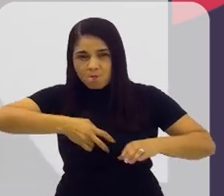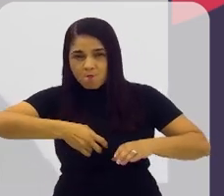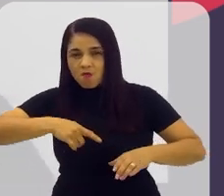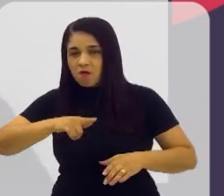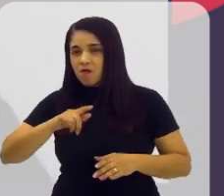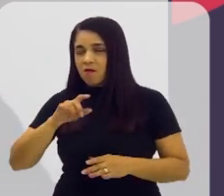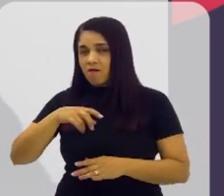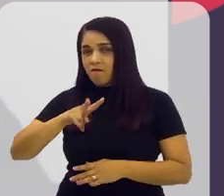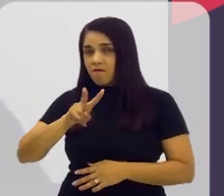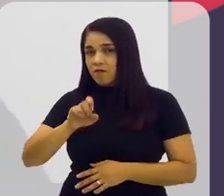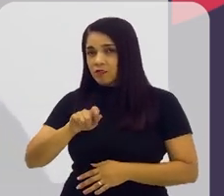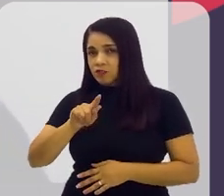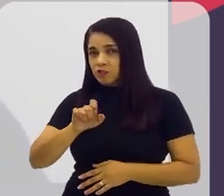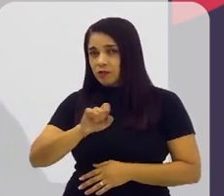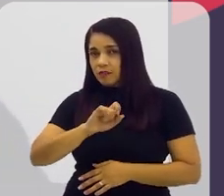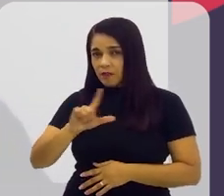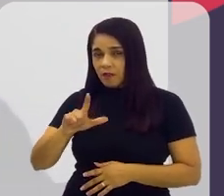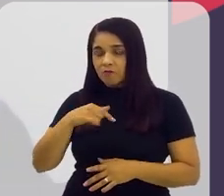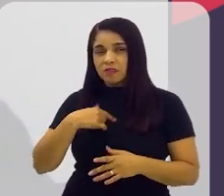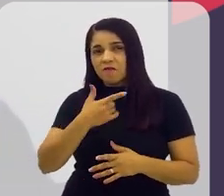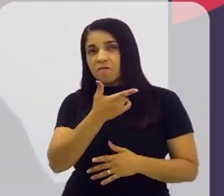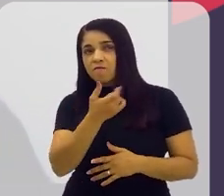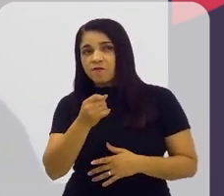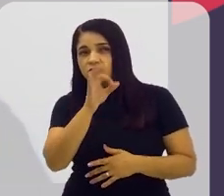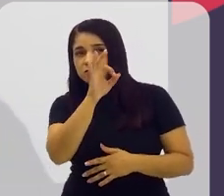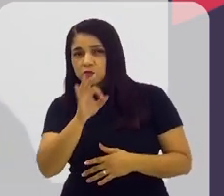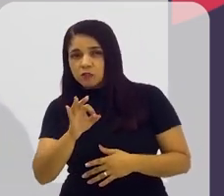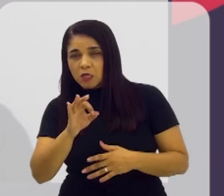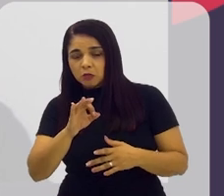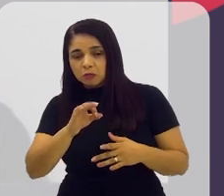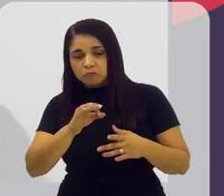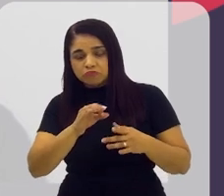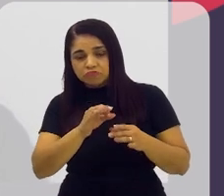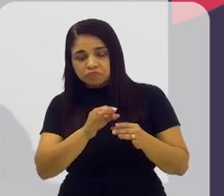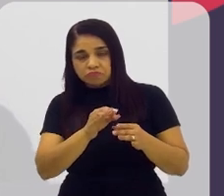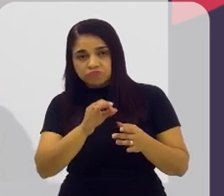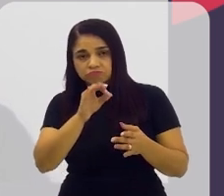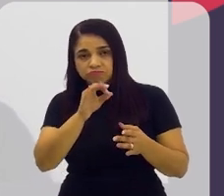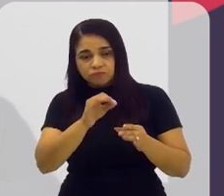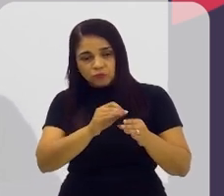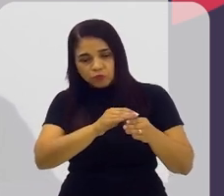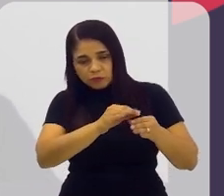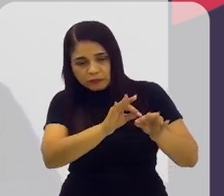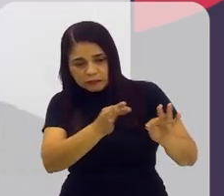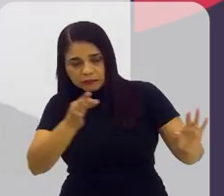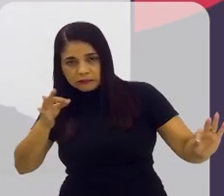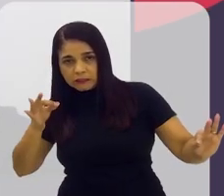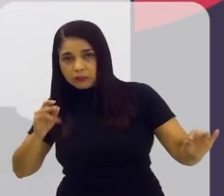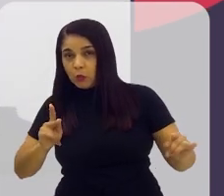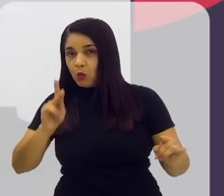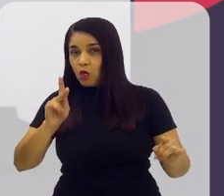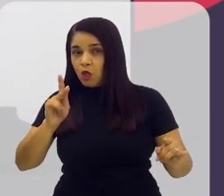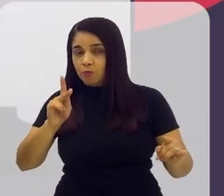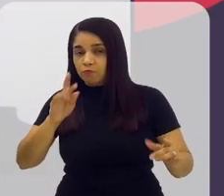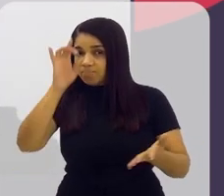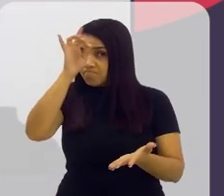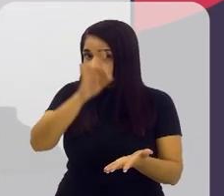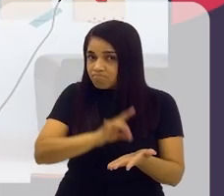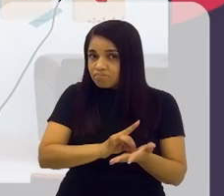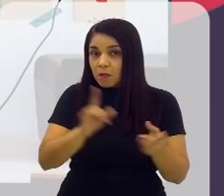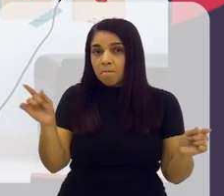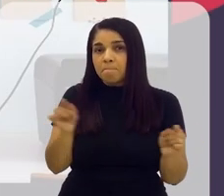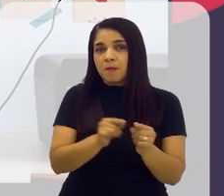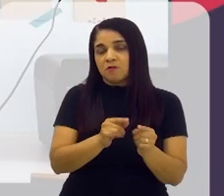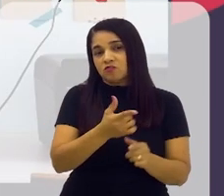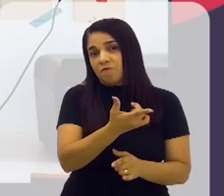a gente pensa, atualmente a gente tem menos de 20% da sua extensão original. Então, naturalmente, a gente